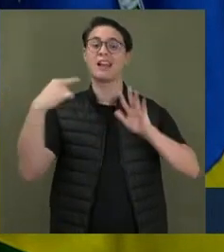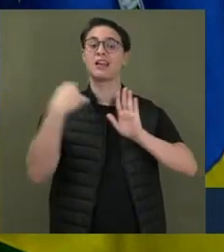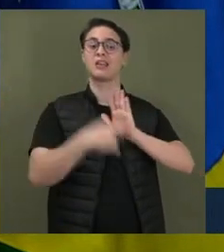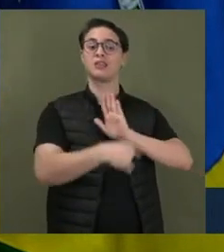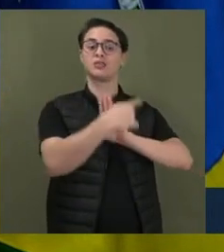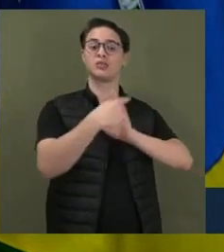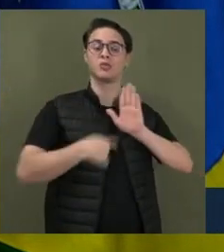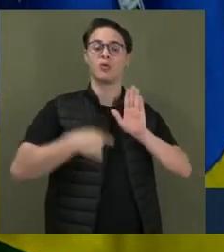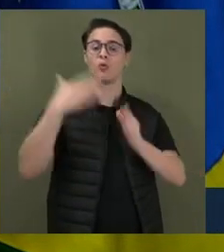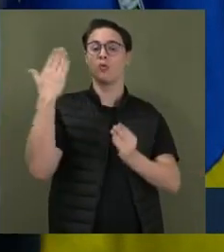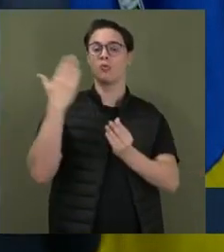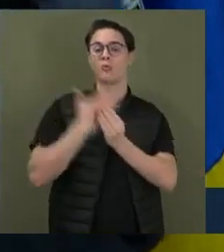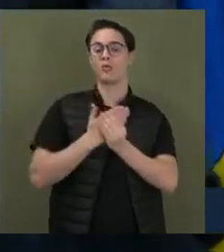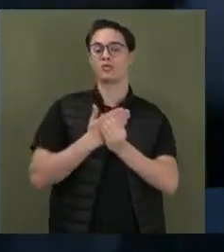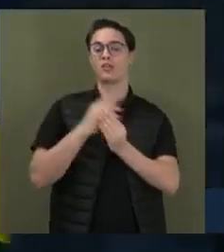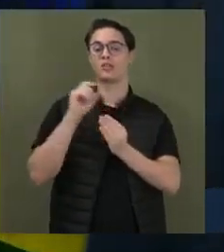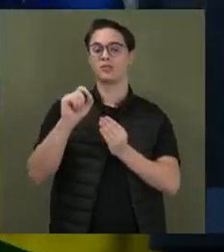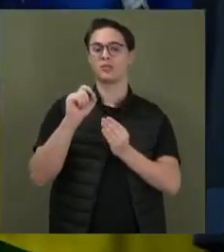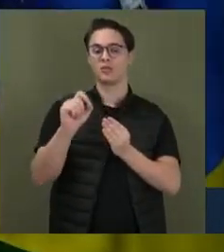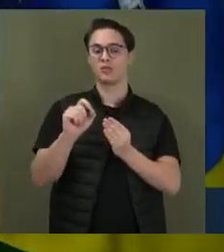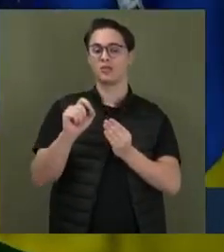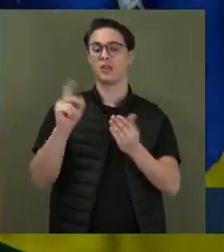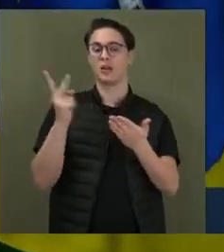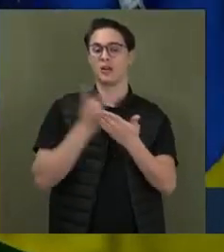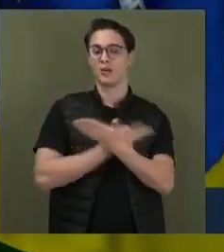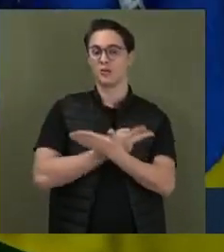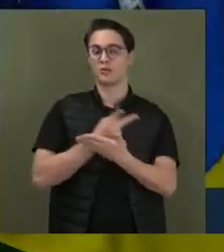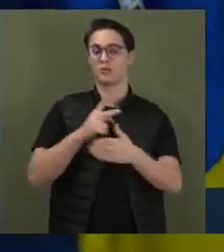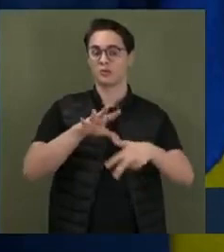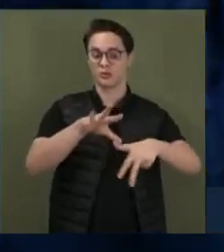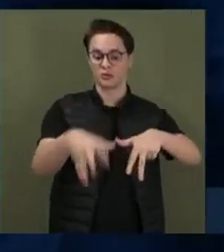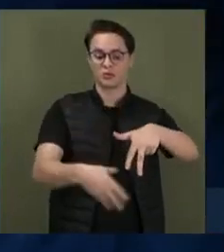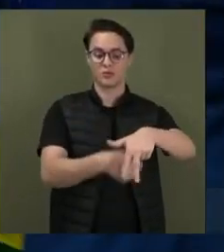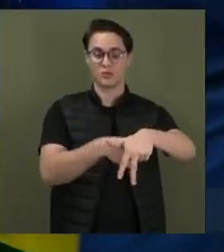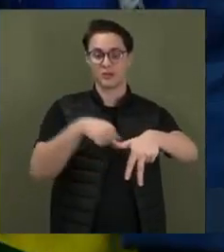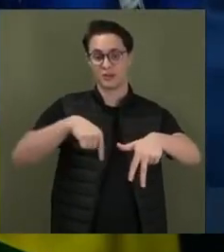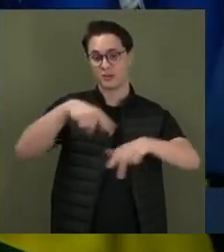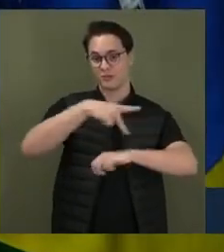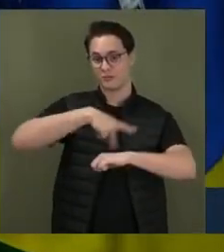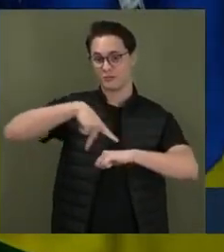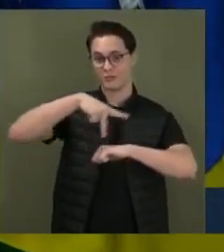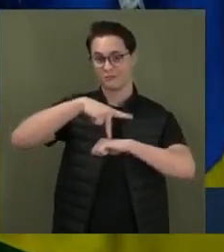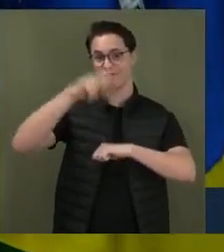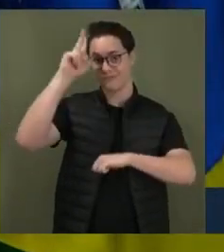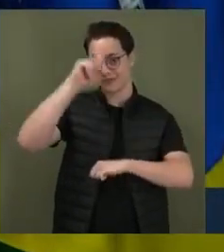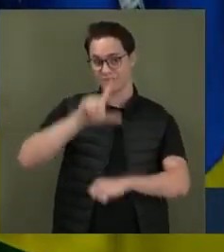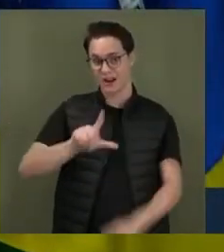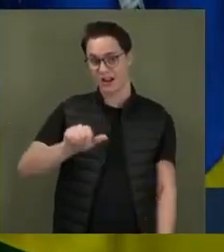que identificaram uma situação excepcional de corrupção endêmica no país.